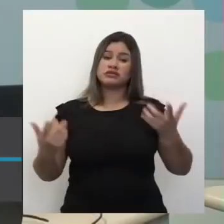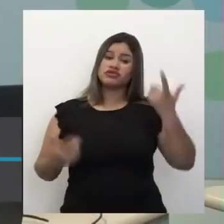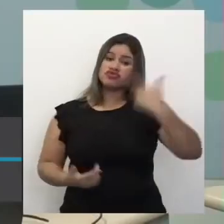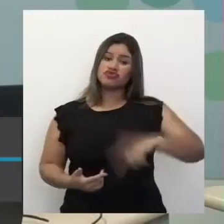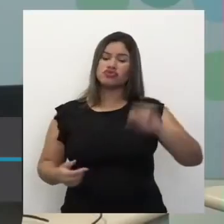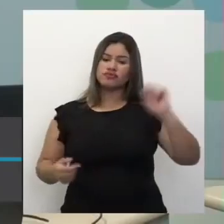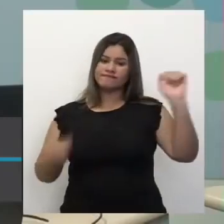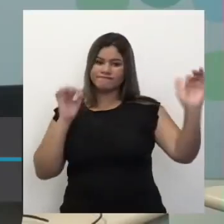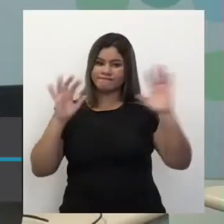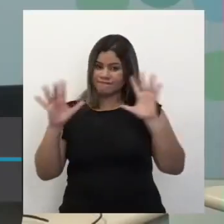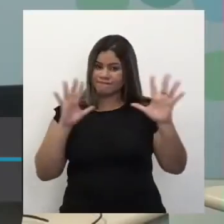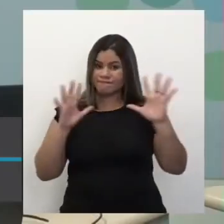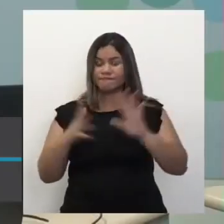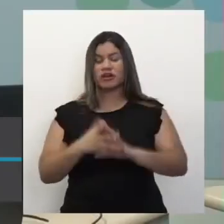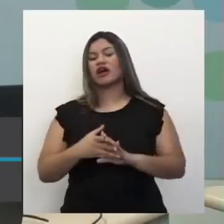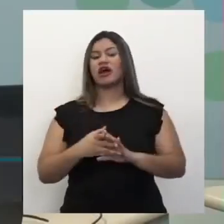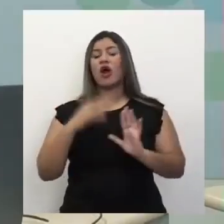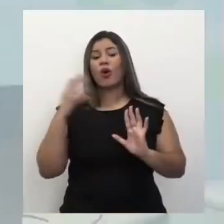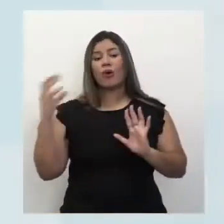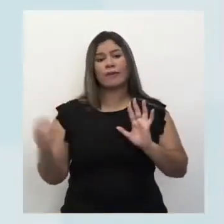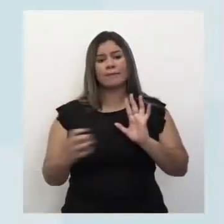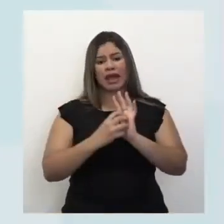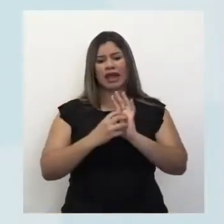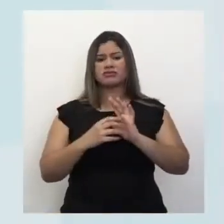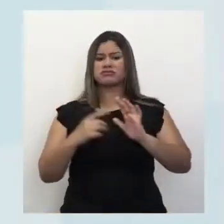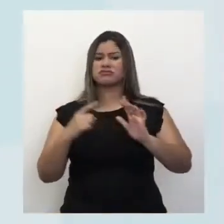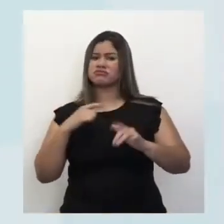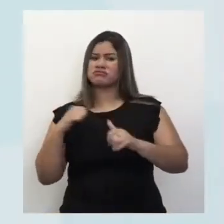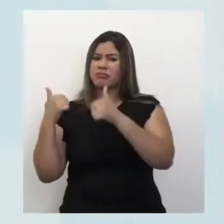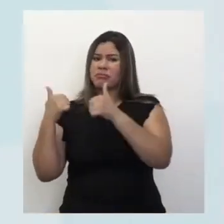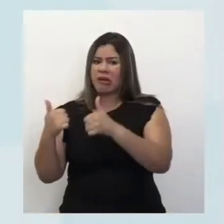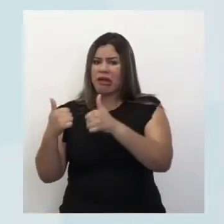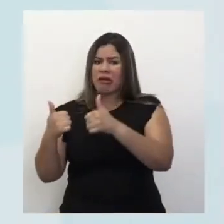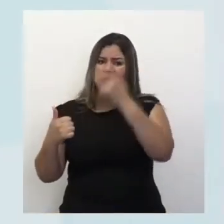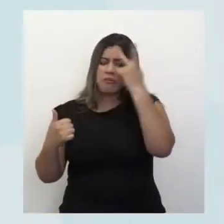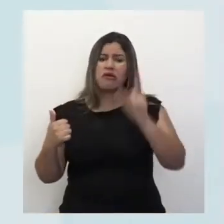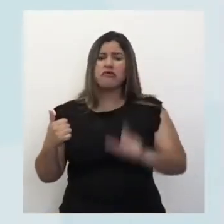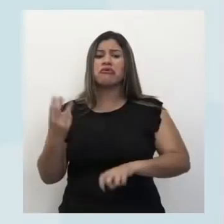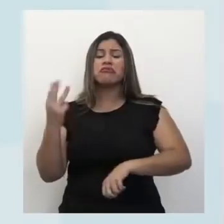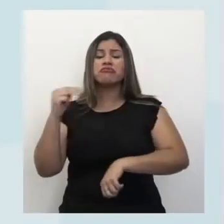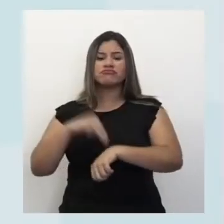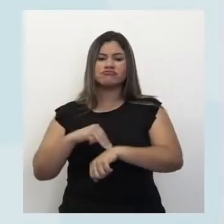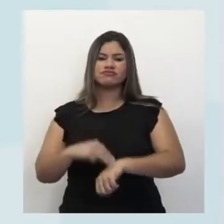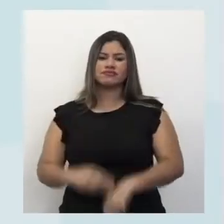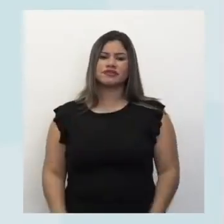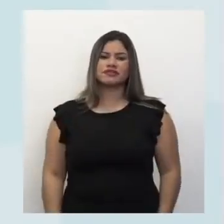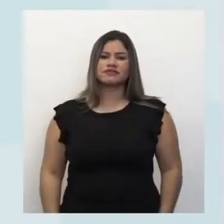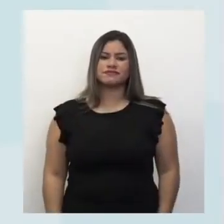que é o seguinte: esse impacto gerou algum benefício para alguém? 3 minutos.